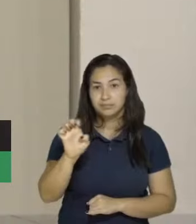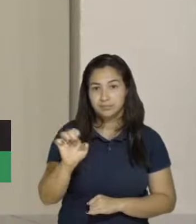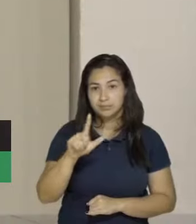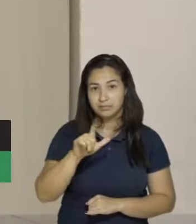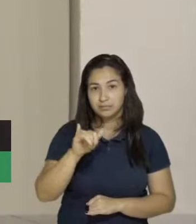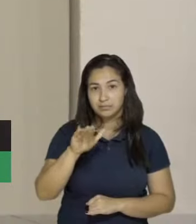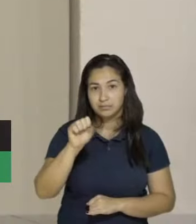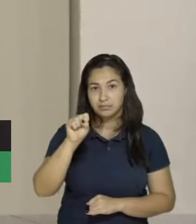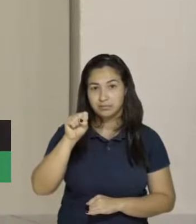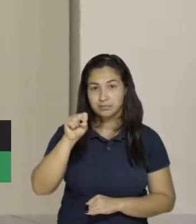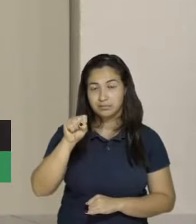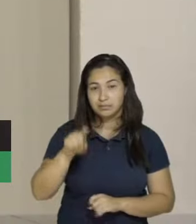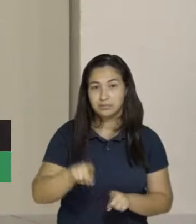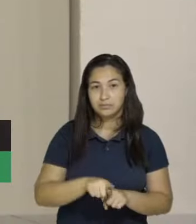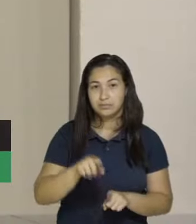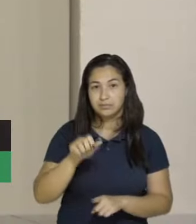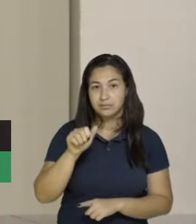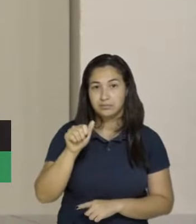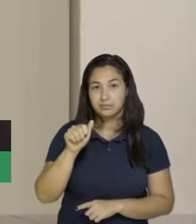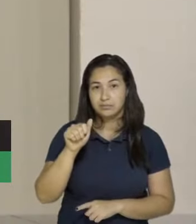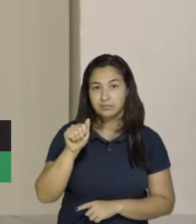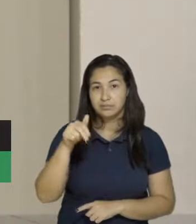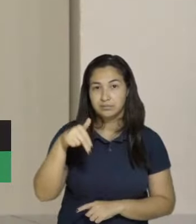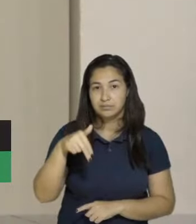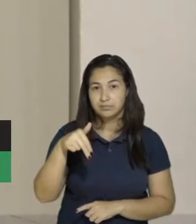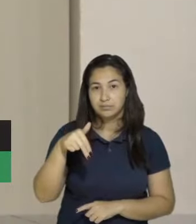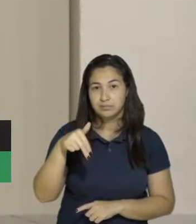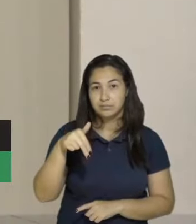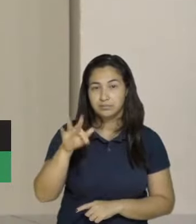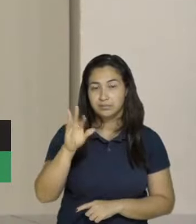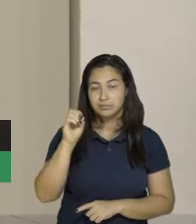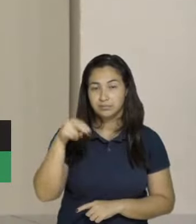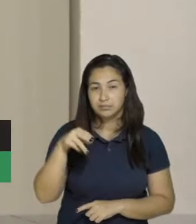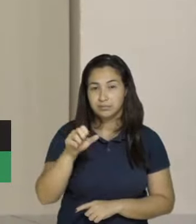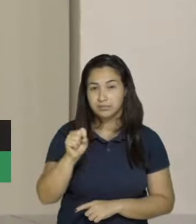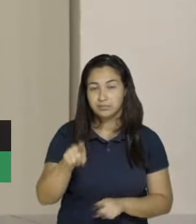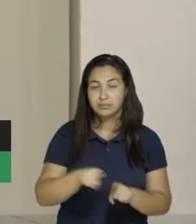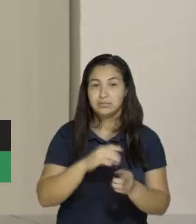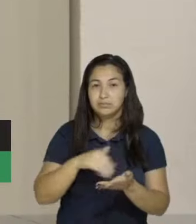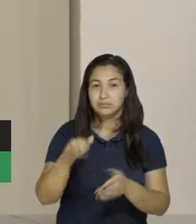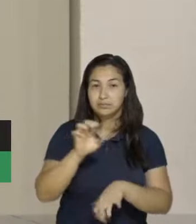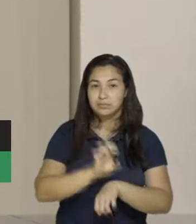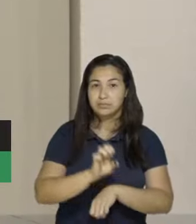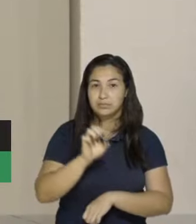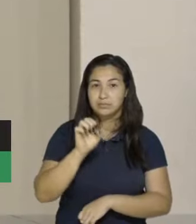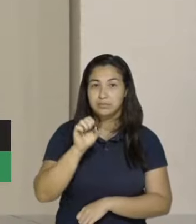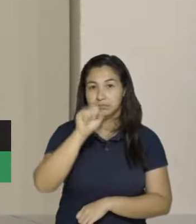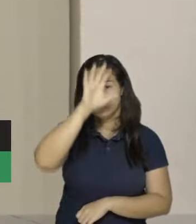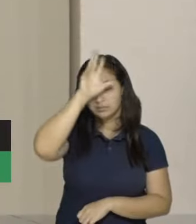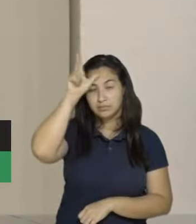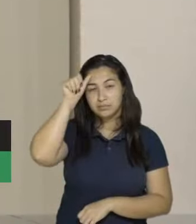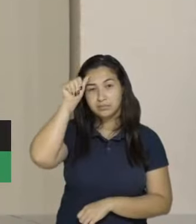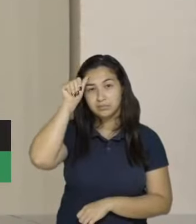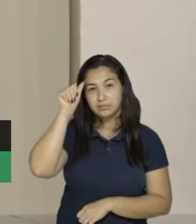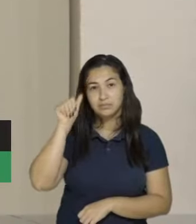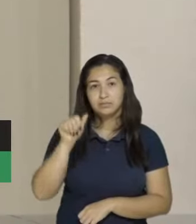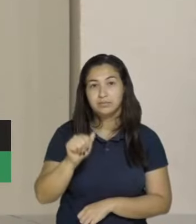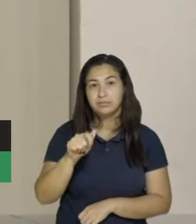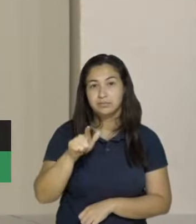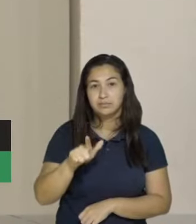deputado Adjuto Afonso e o secretário de Estado do Amazonas, doutor